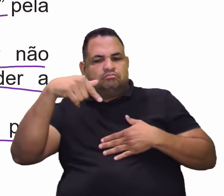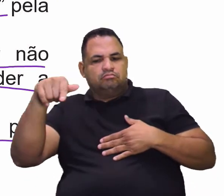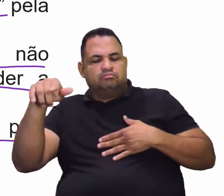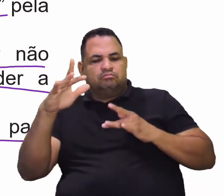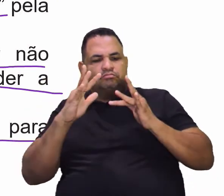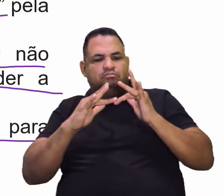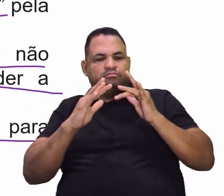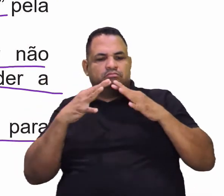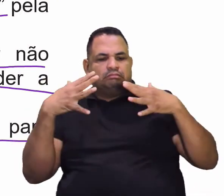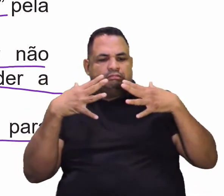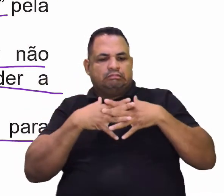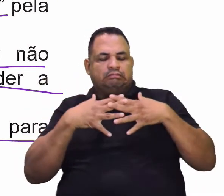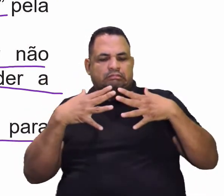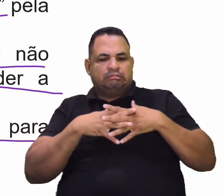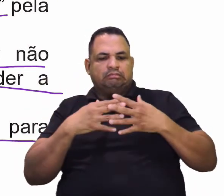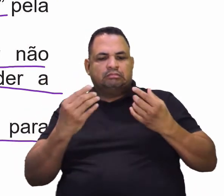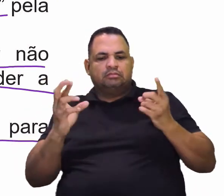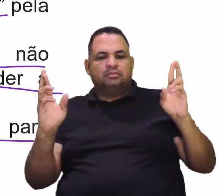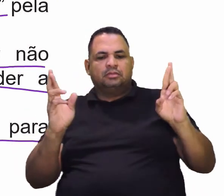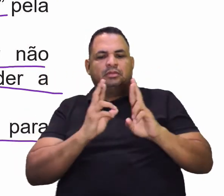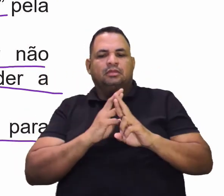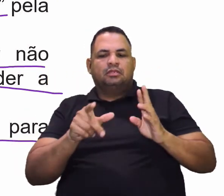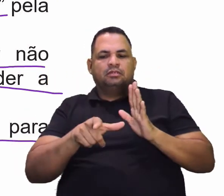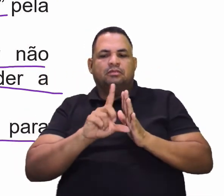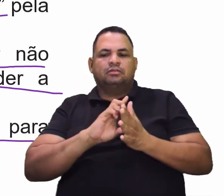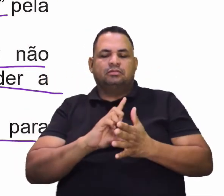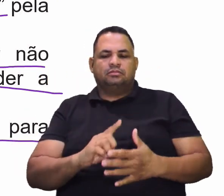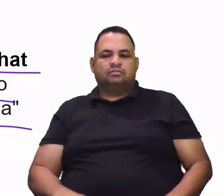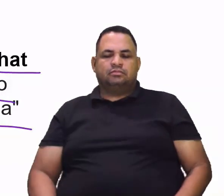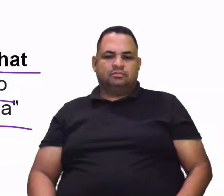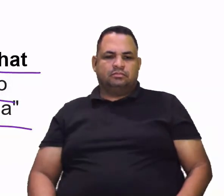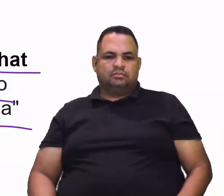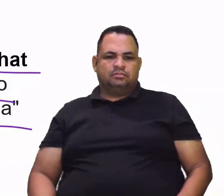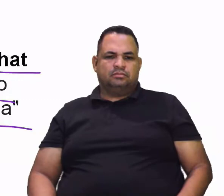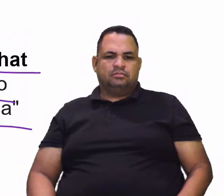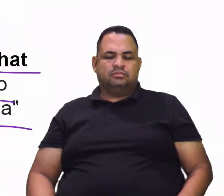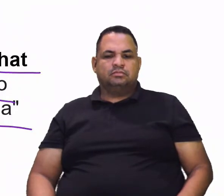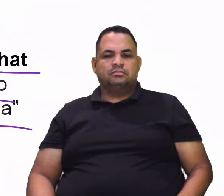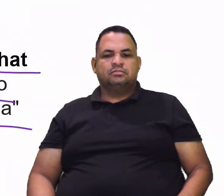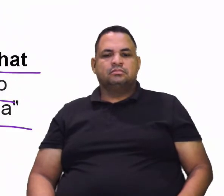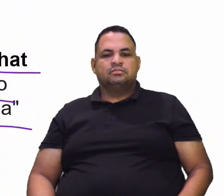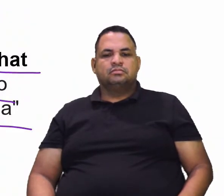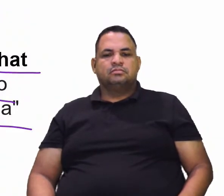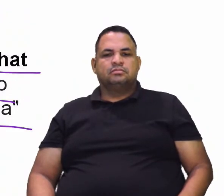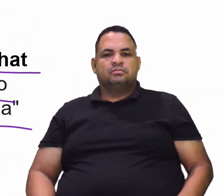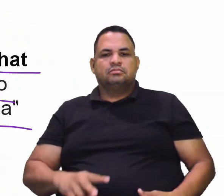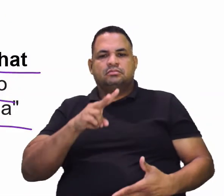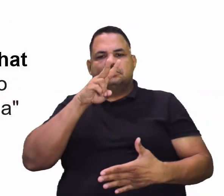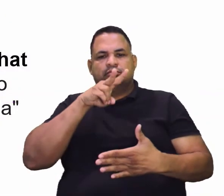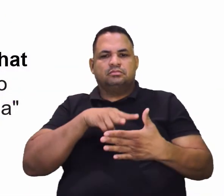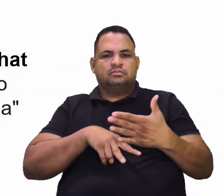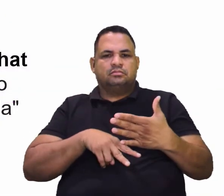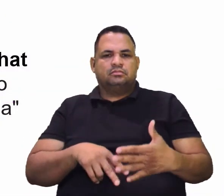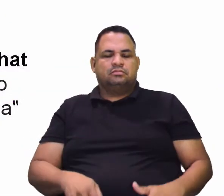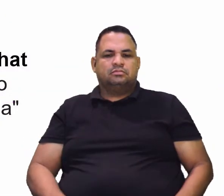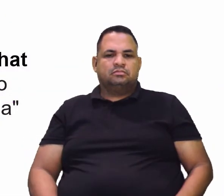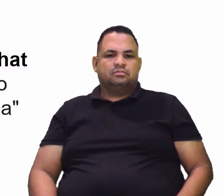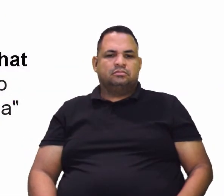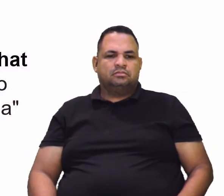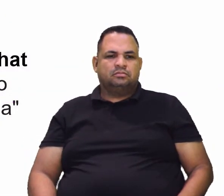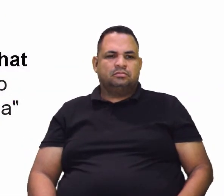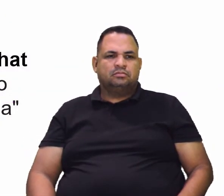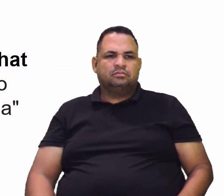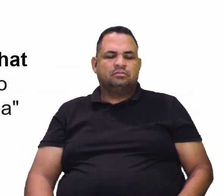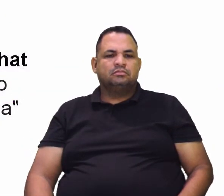para atrapalhar o relacionamento anterior. Bora lá ver? Vamos ler? Olha só.